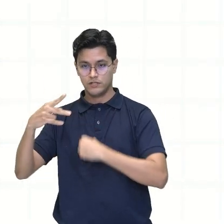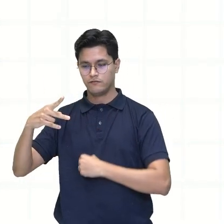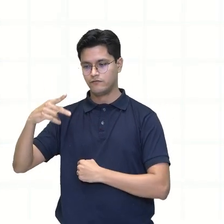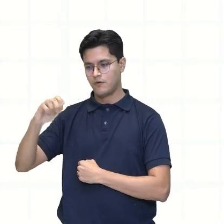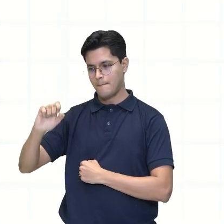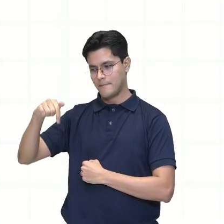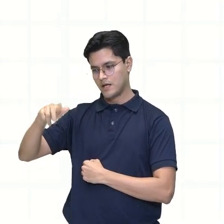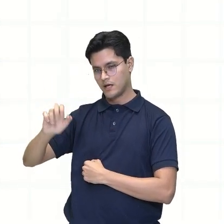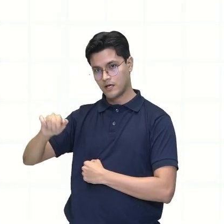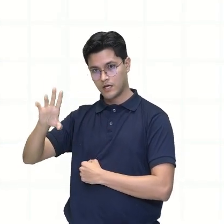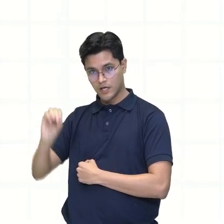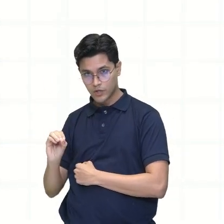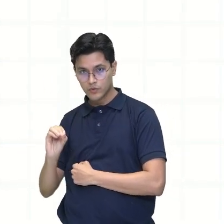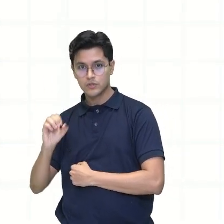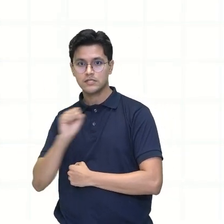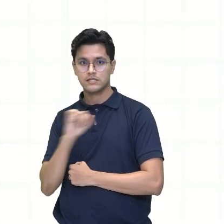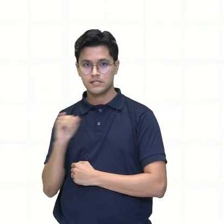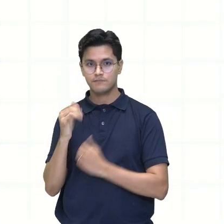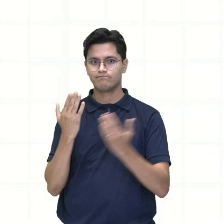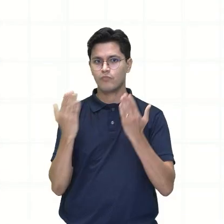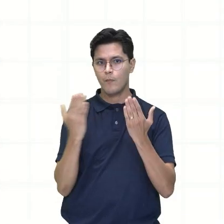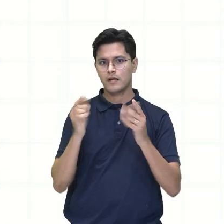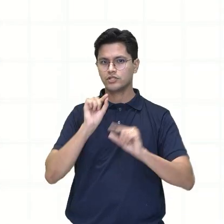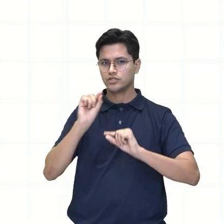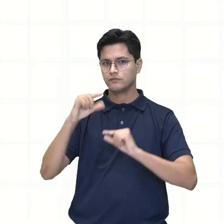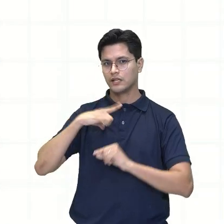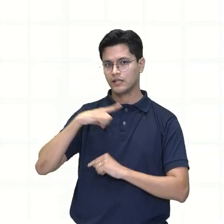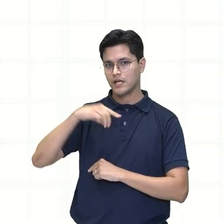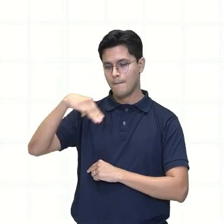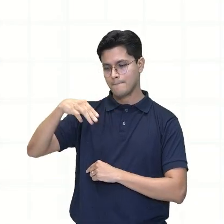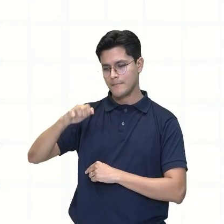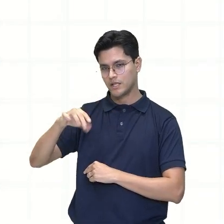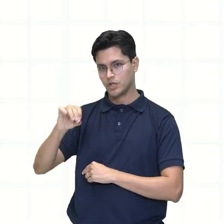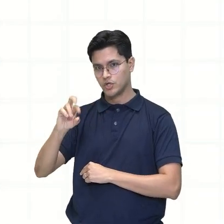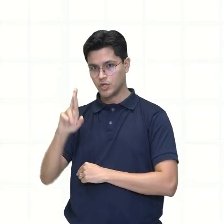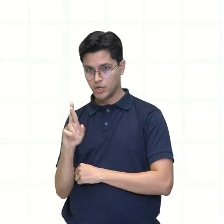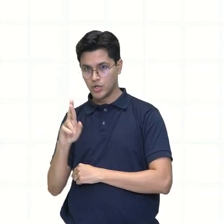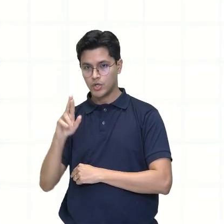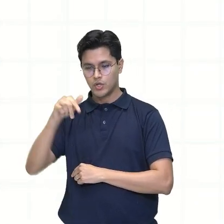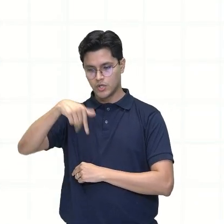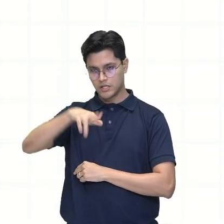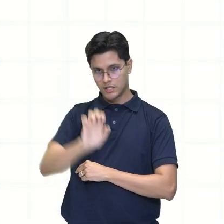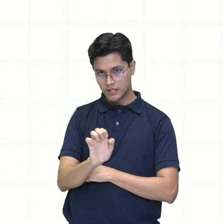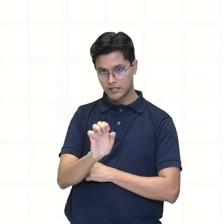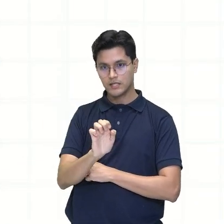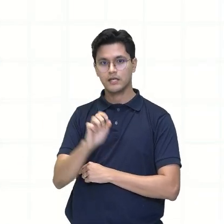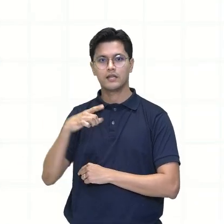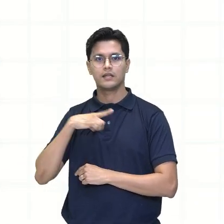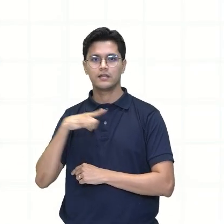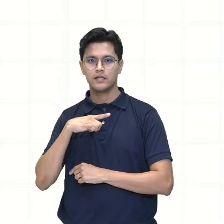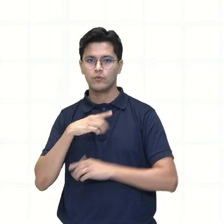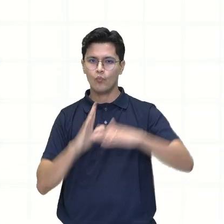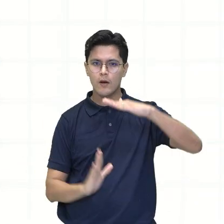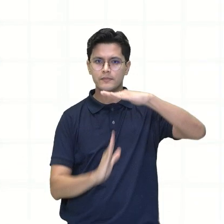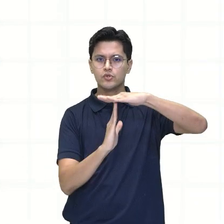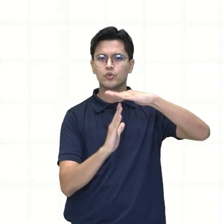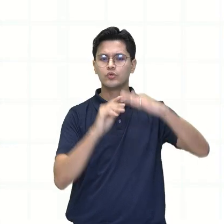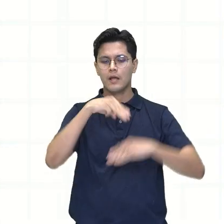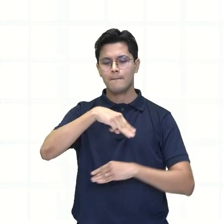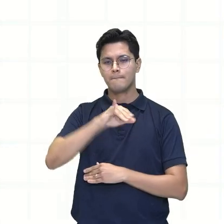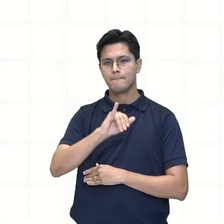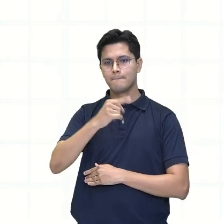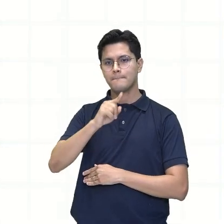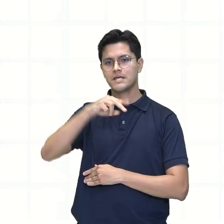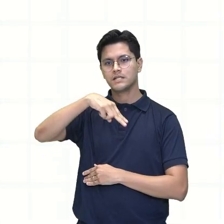menor que. E no superlativo, nós temos o quê? O mínimo e o menor de. Então, percebe que tem uma diferençazinha aí, como mostra o